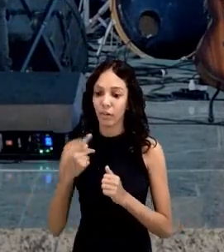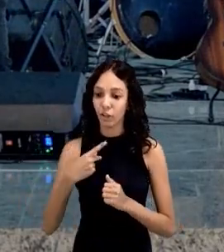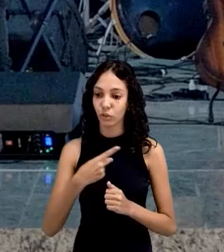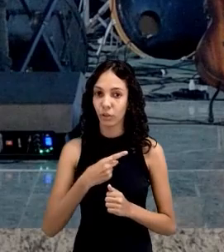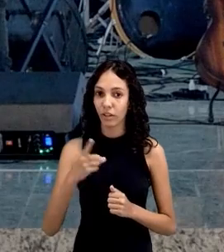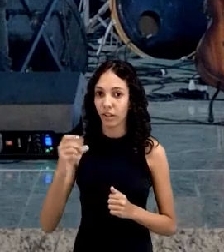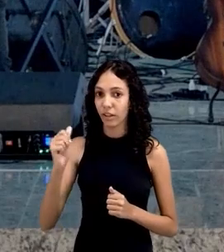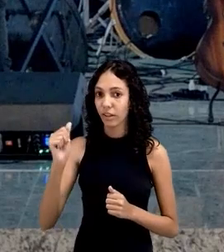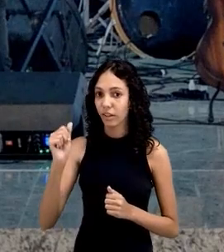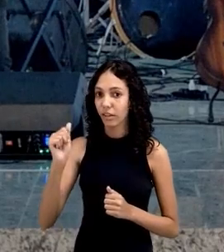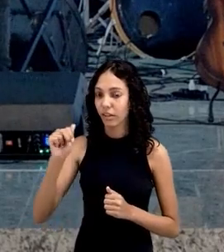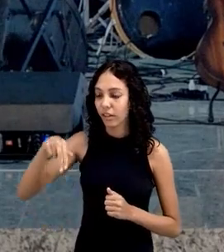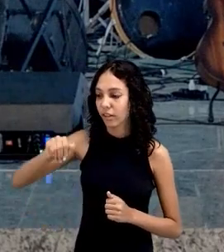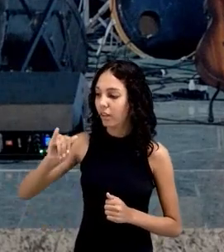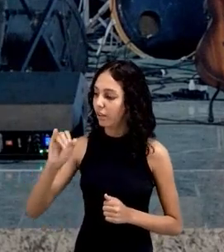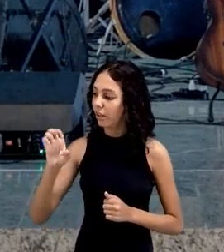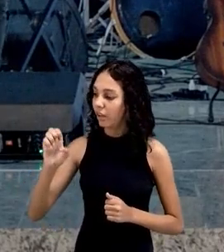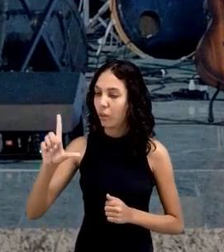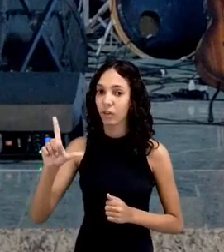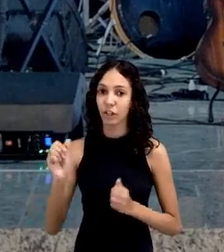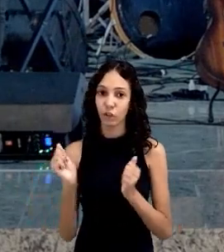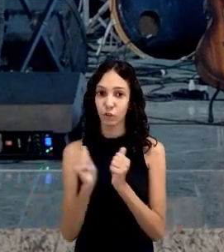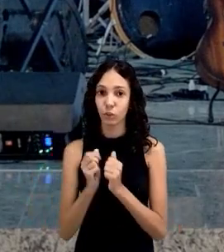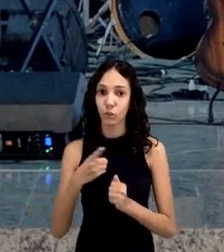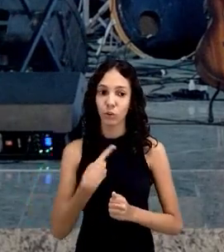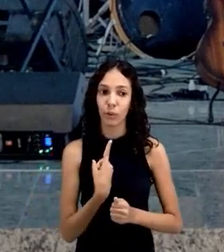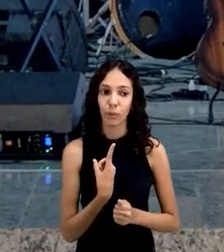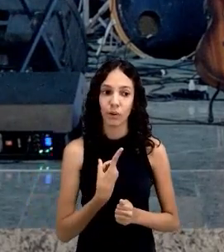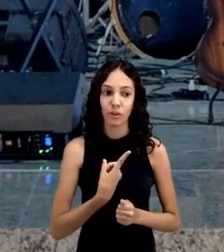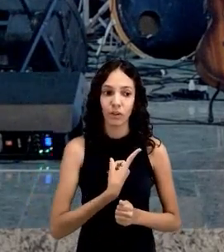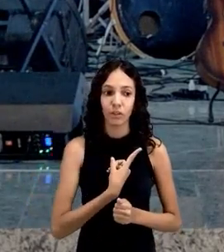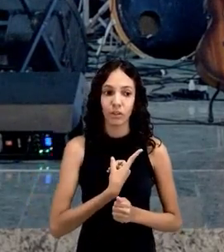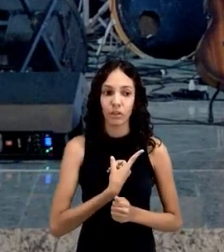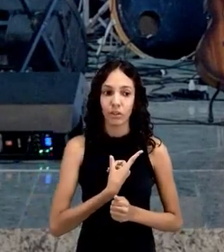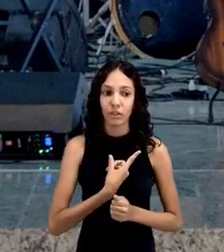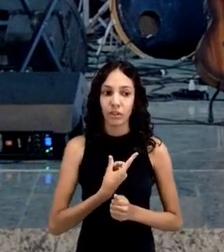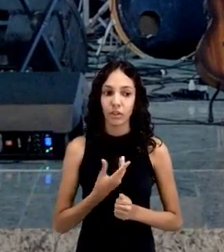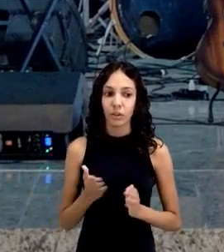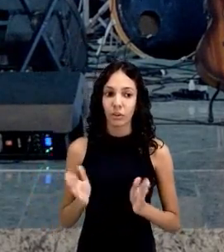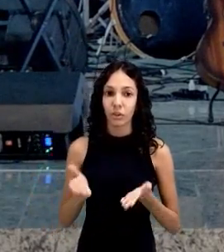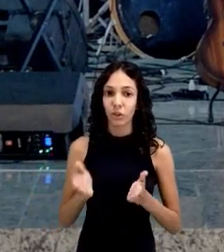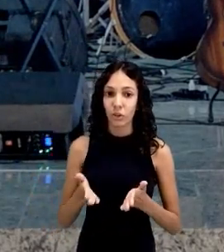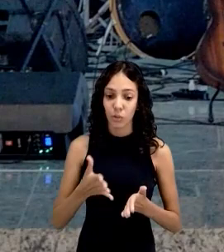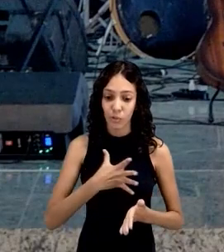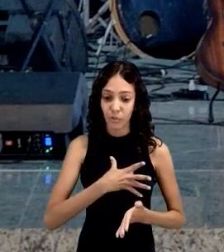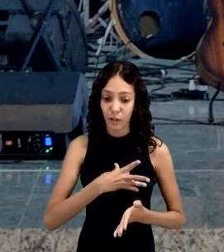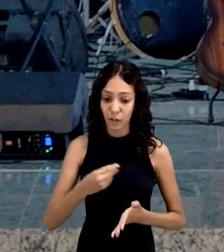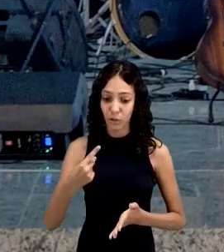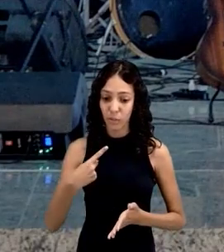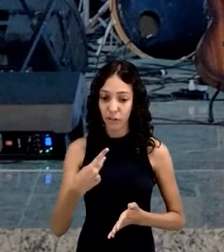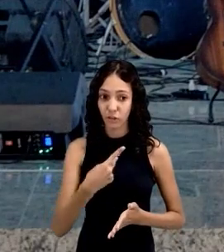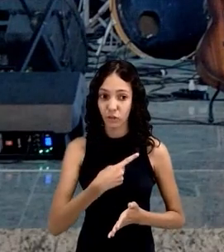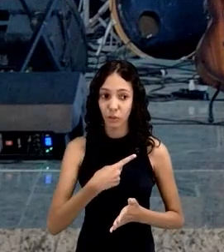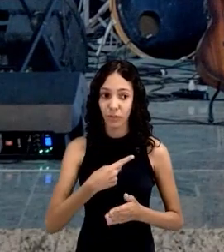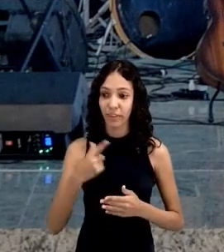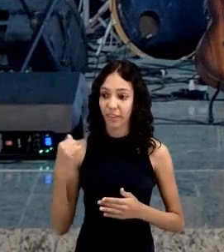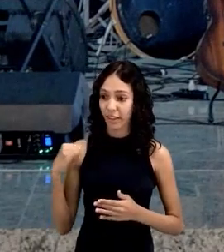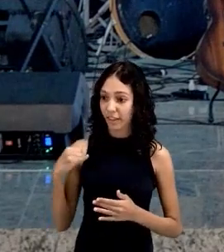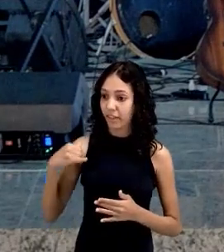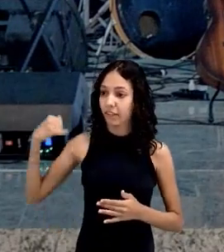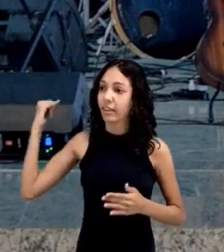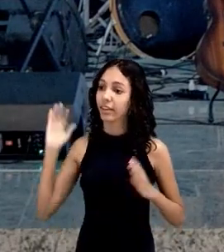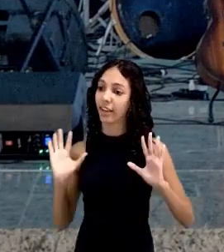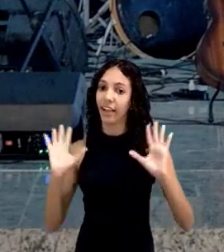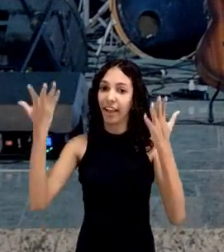Hoje o Aquiles, o filho dele, está fazendo 16 anos hoje, viu? Nessa data, hoje agora, dia 28 de abril.